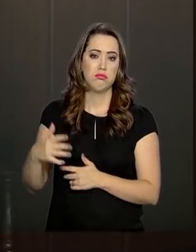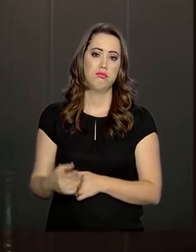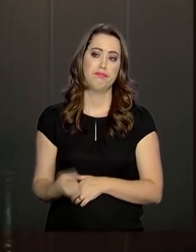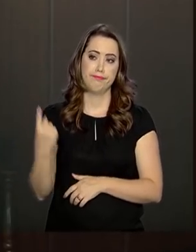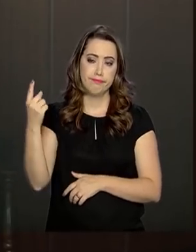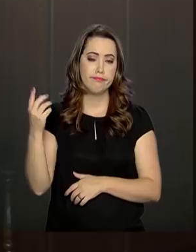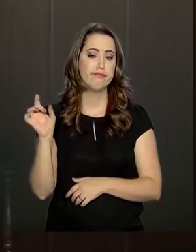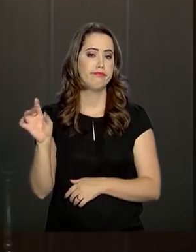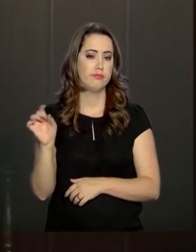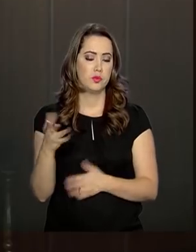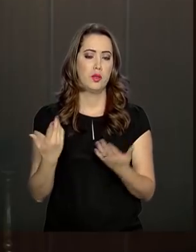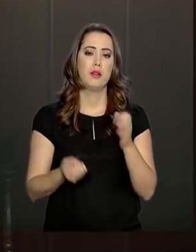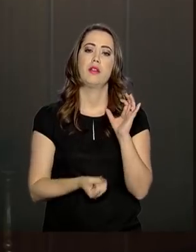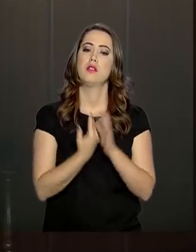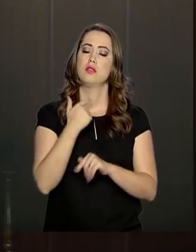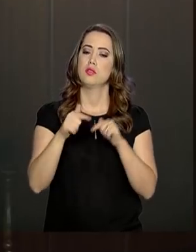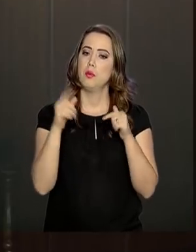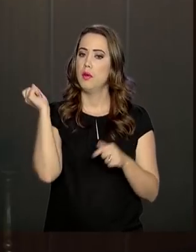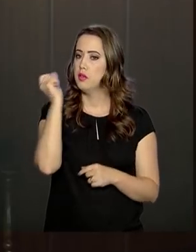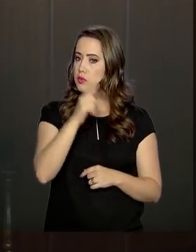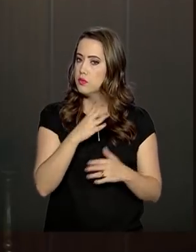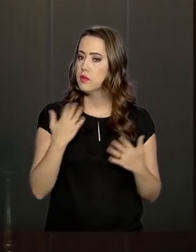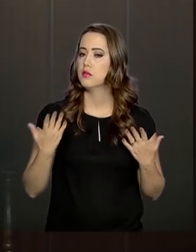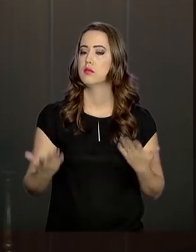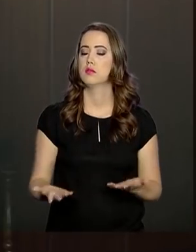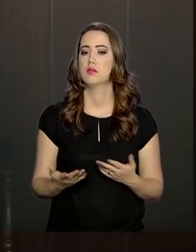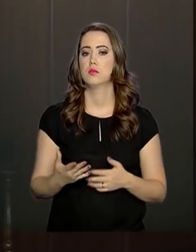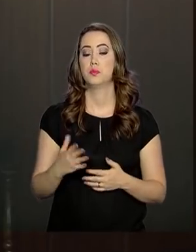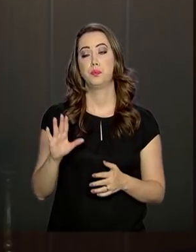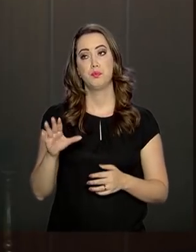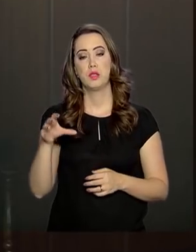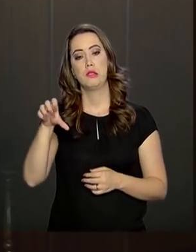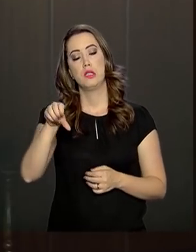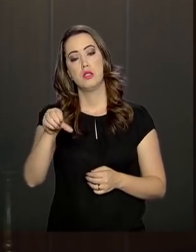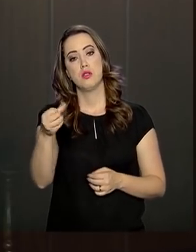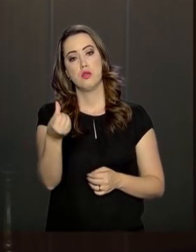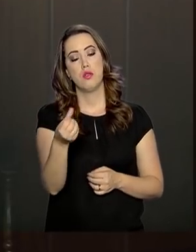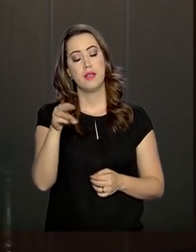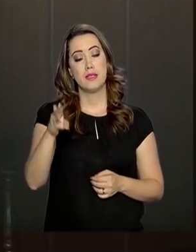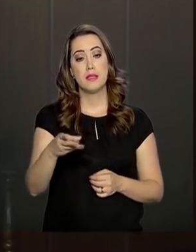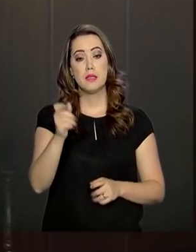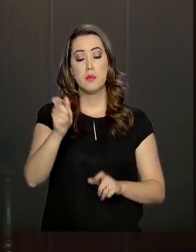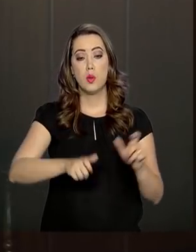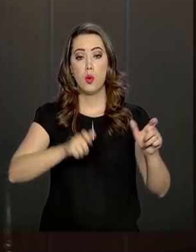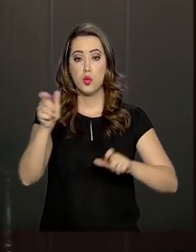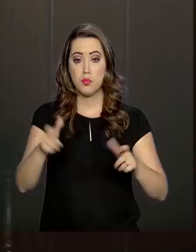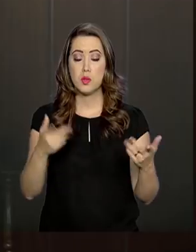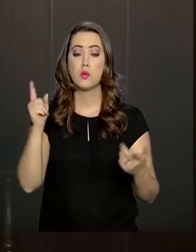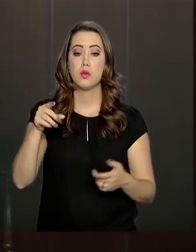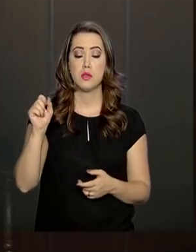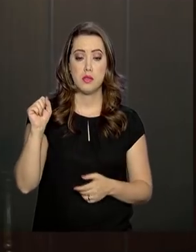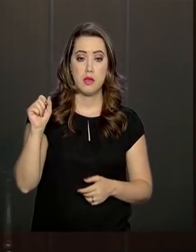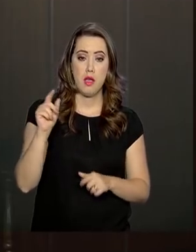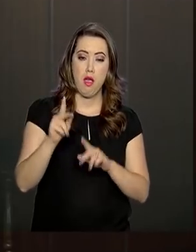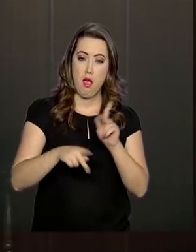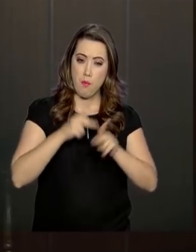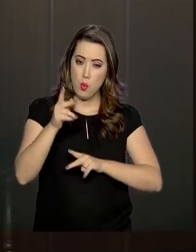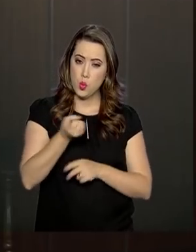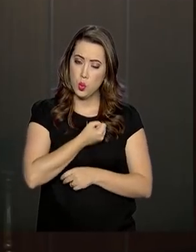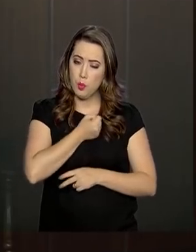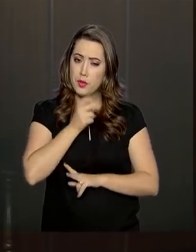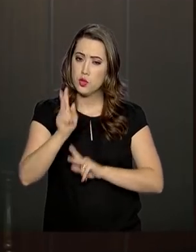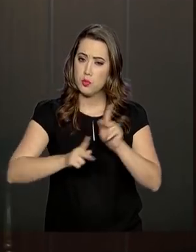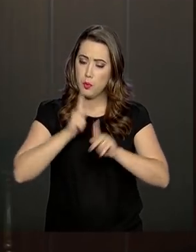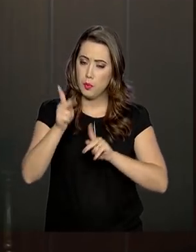empregos fica completamente comprometida. De 96 milhões de brasileiros, que são a população economicamente ativa,